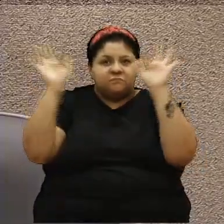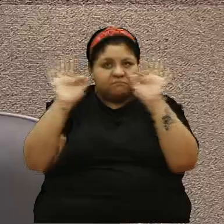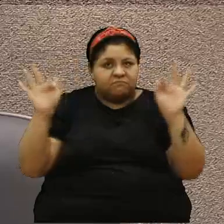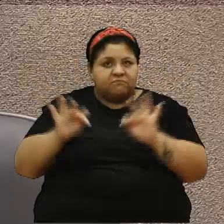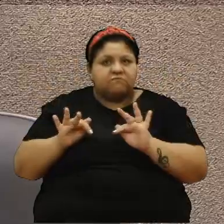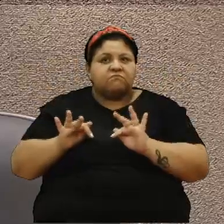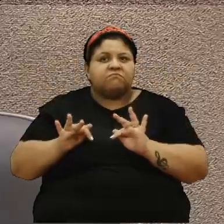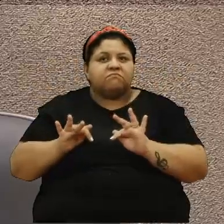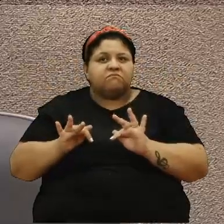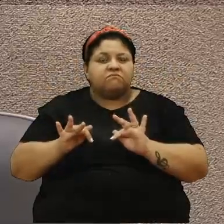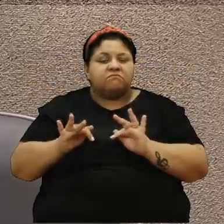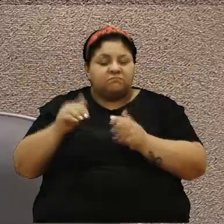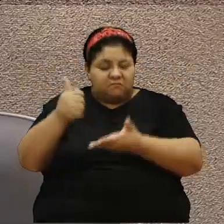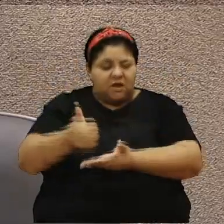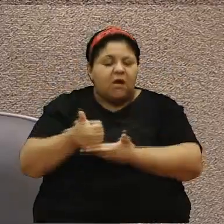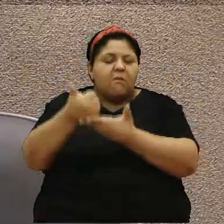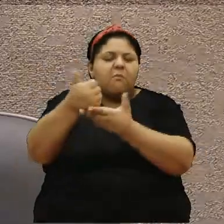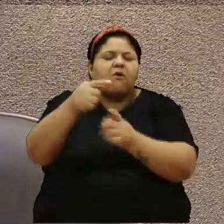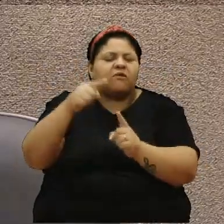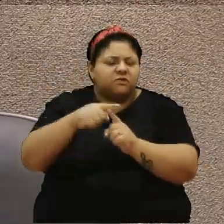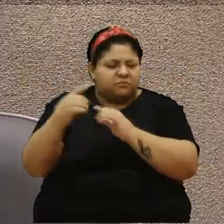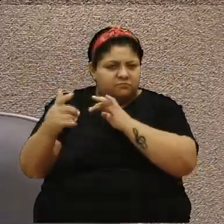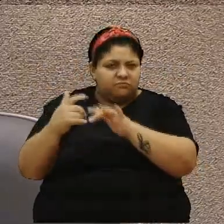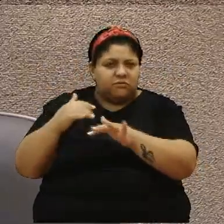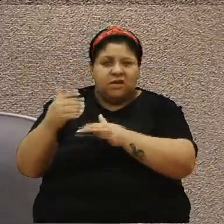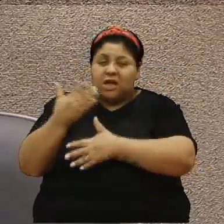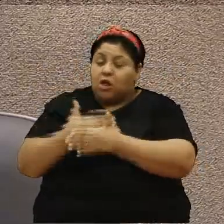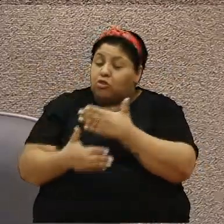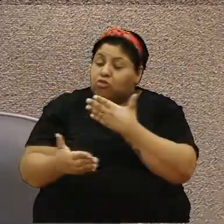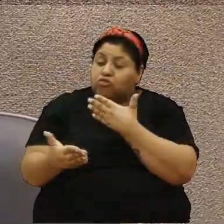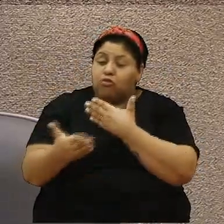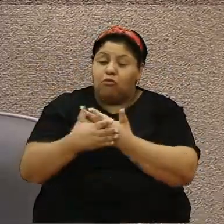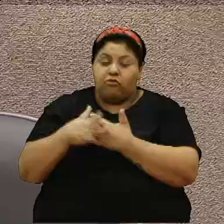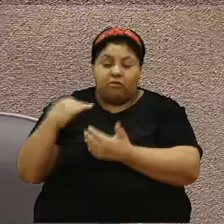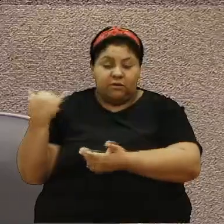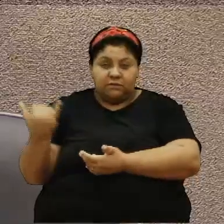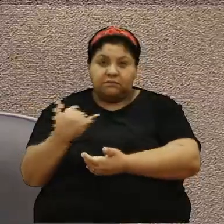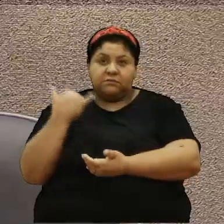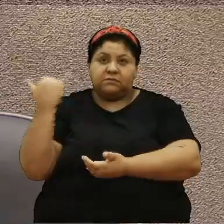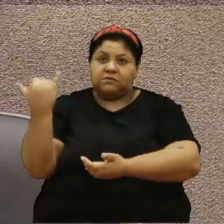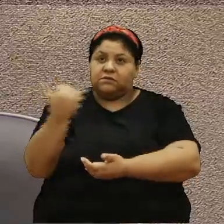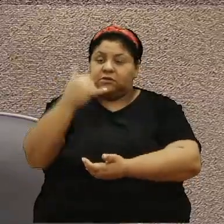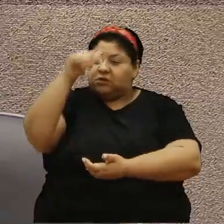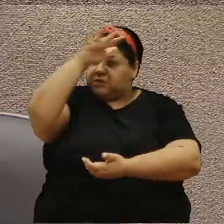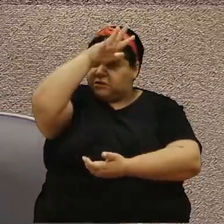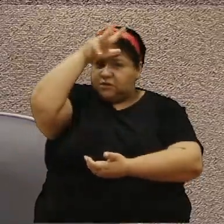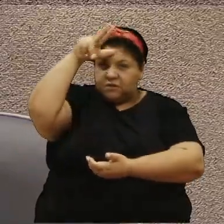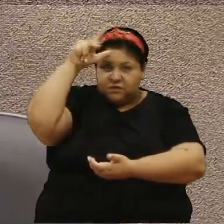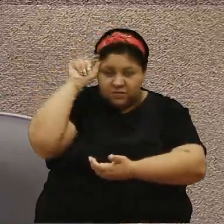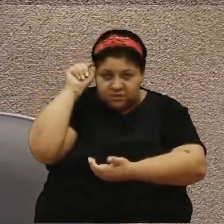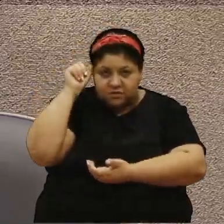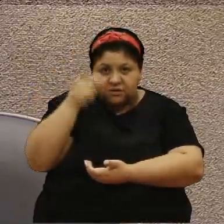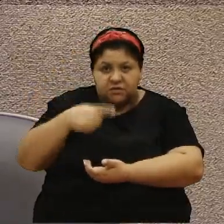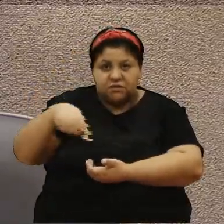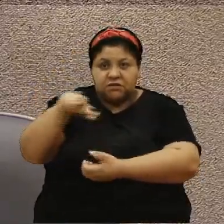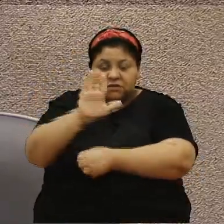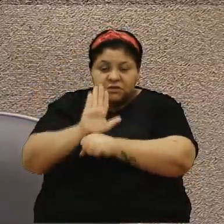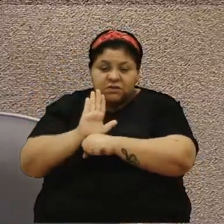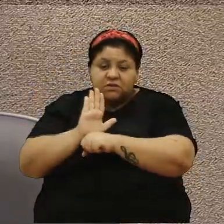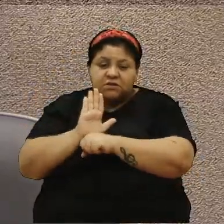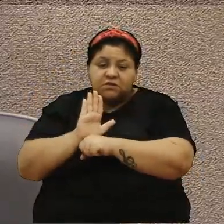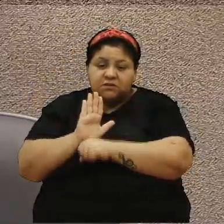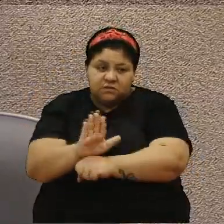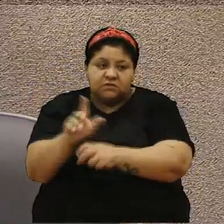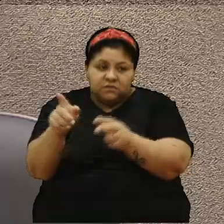feliz, apoio esse tipo de movimento, tudo que é importante para o munícipe, para que ajude a